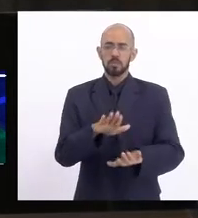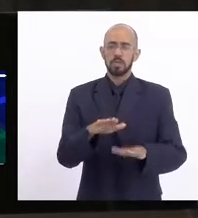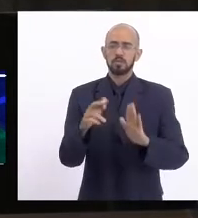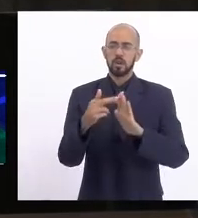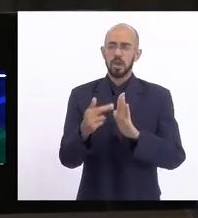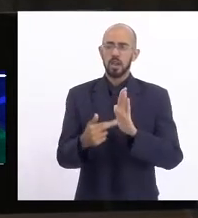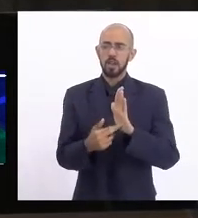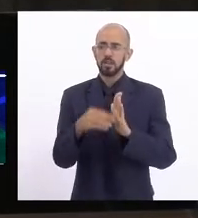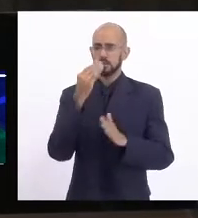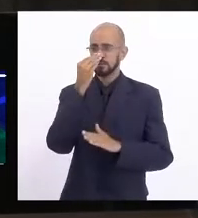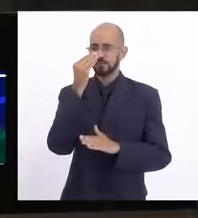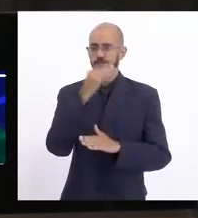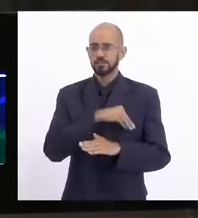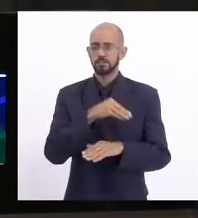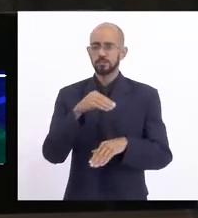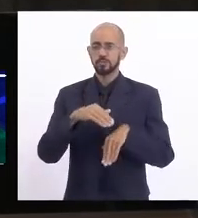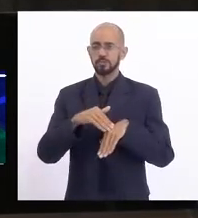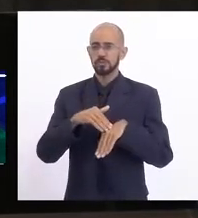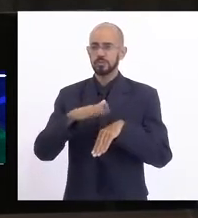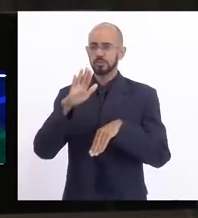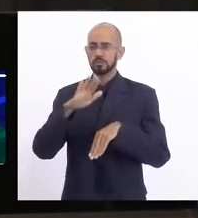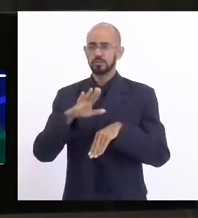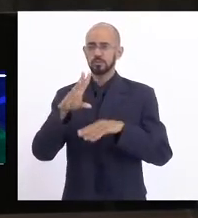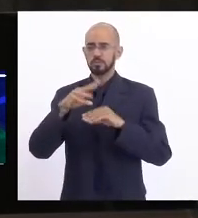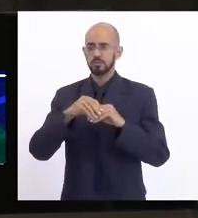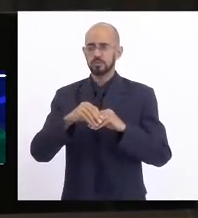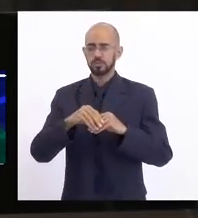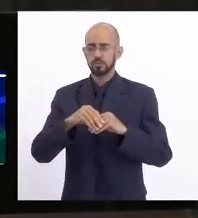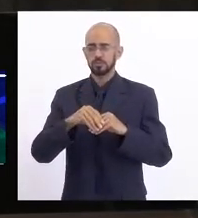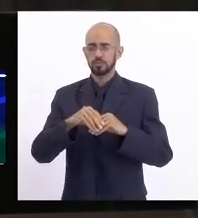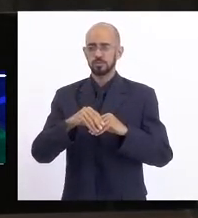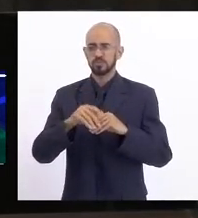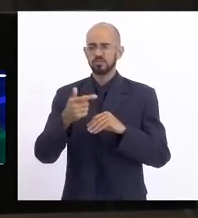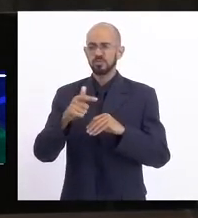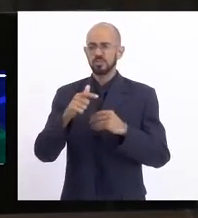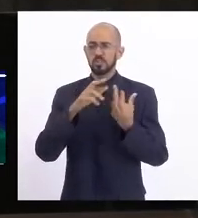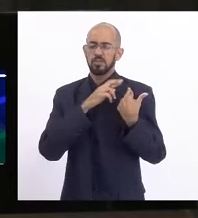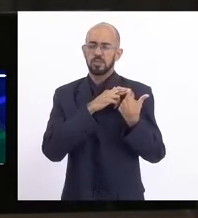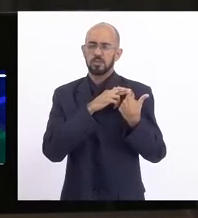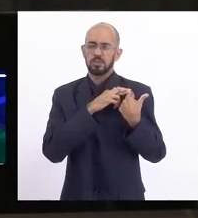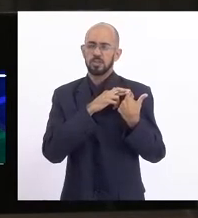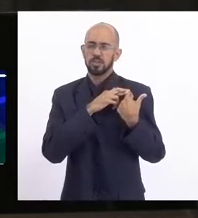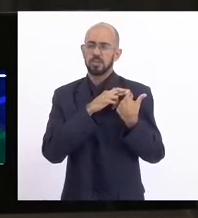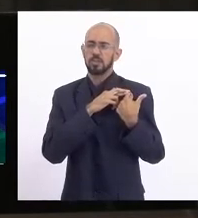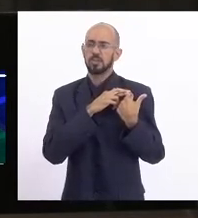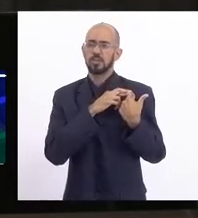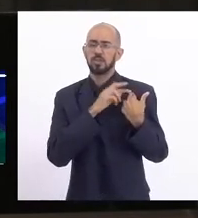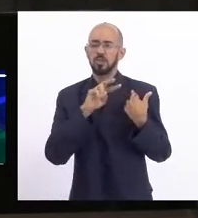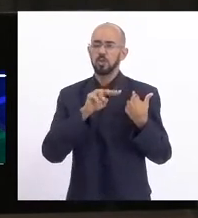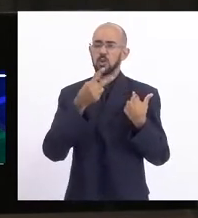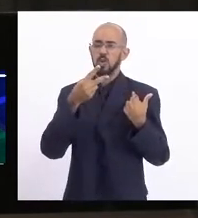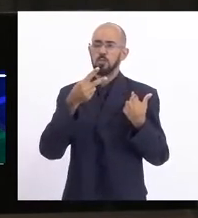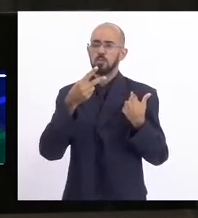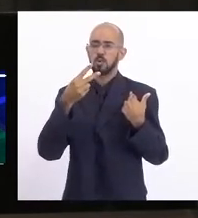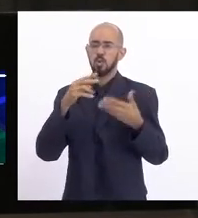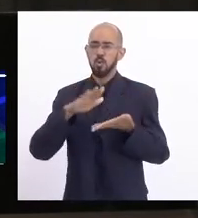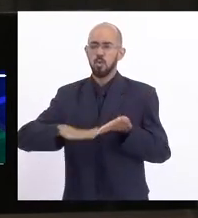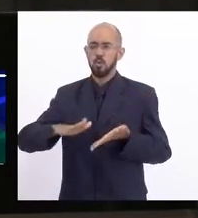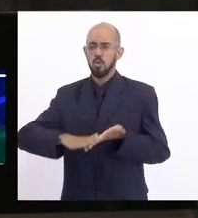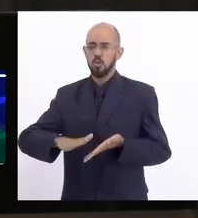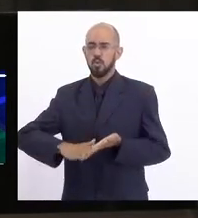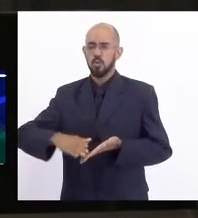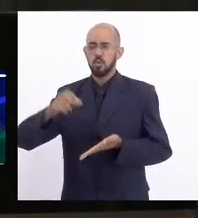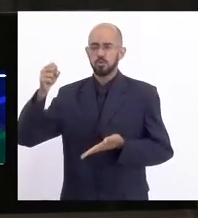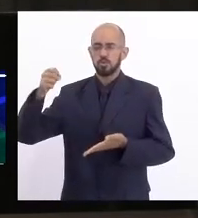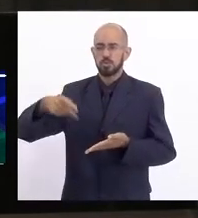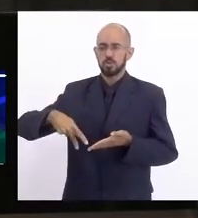exemplo, os aumentos irresponsáveis que foram dados num certo ano, que dobrou o custo previdenciário do